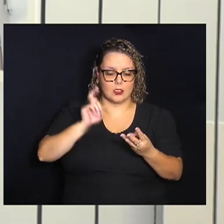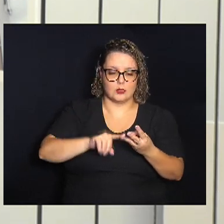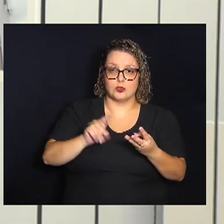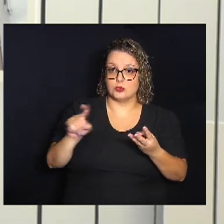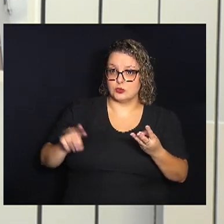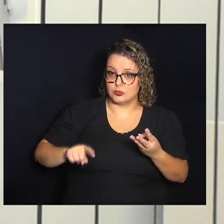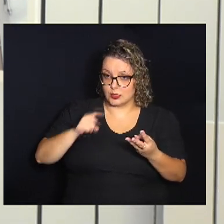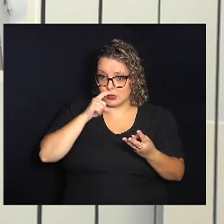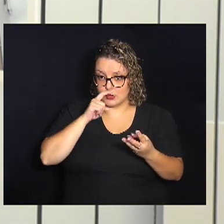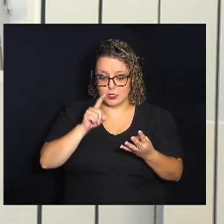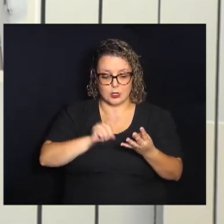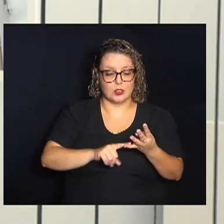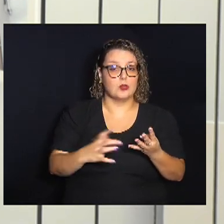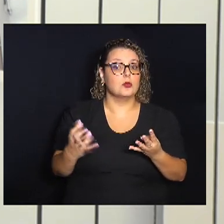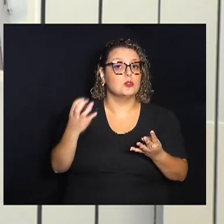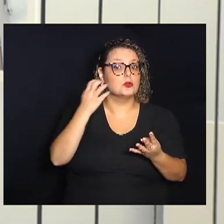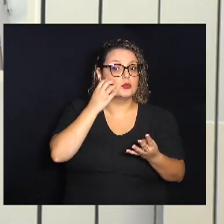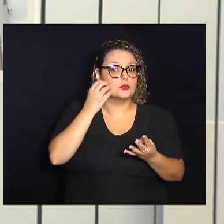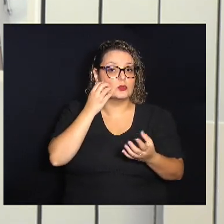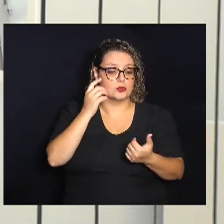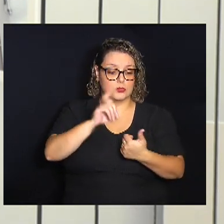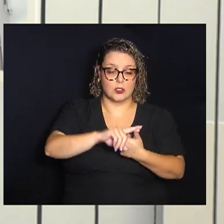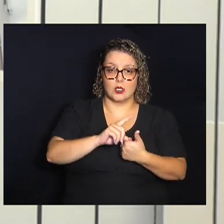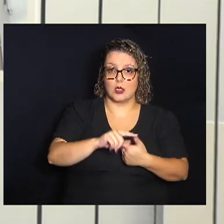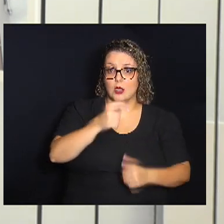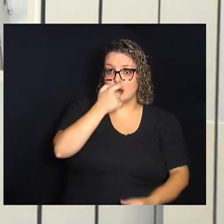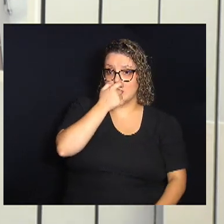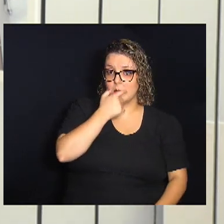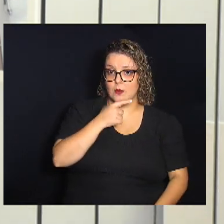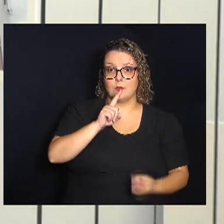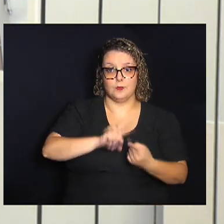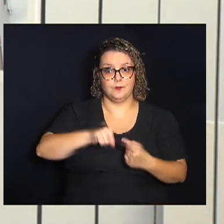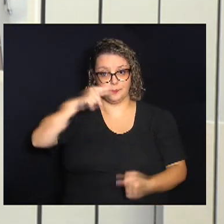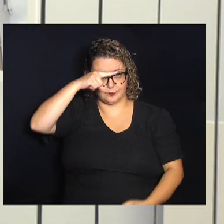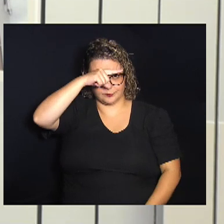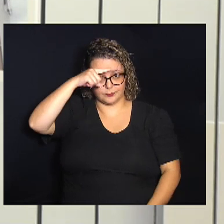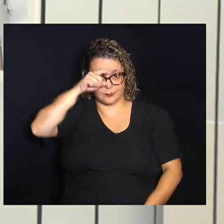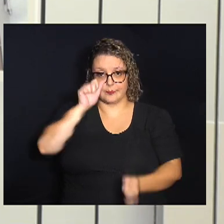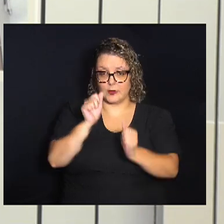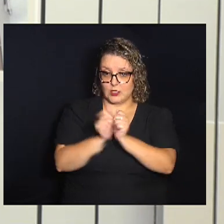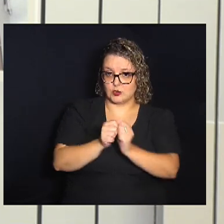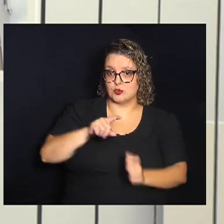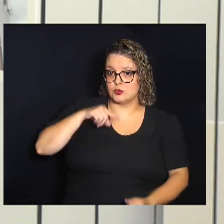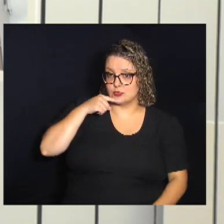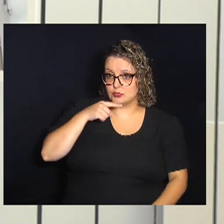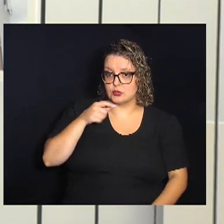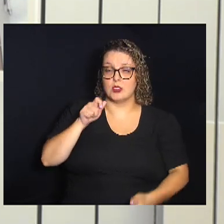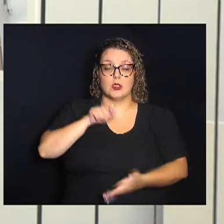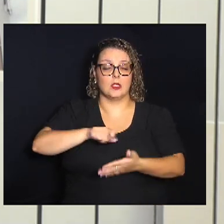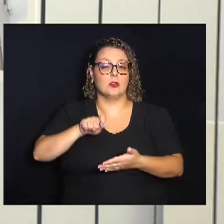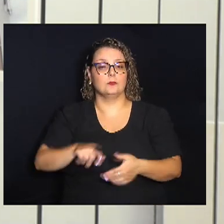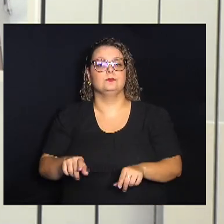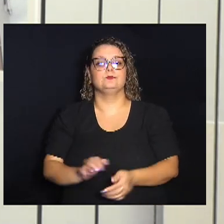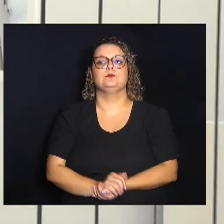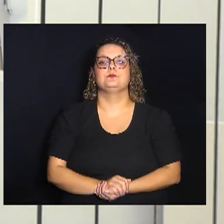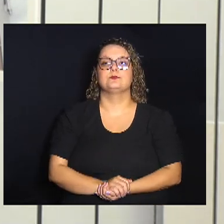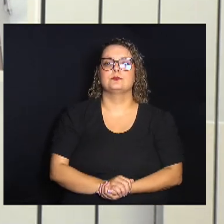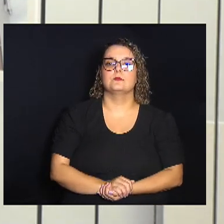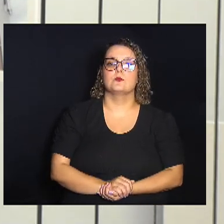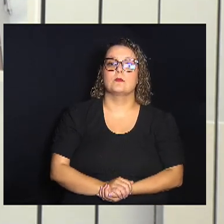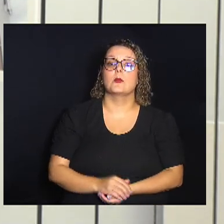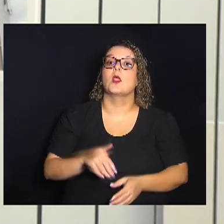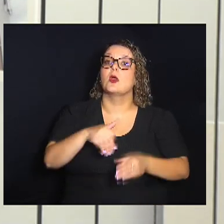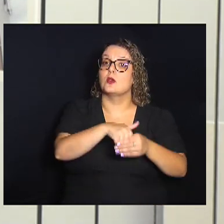Carlos, Igor Diego, Marrom Cunha e Felipe Marquesi. Também está previsto para ser votado em